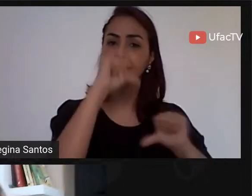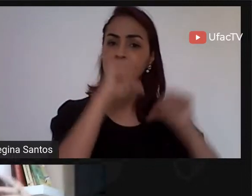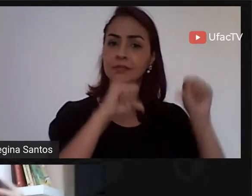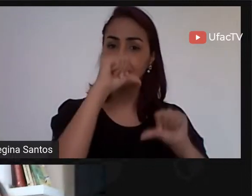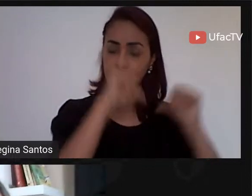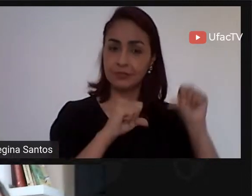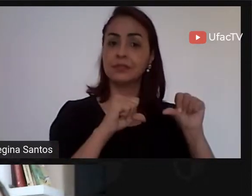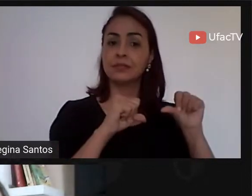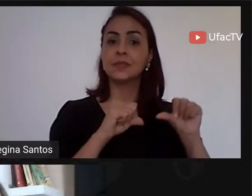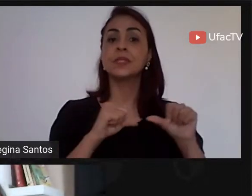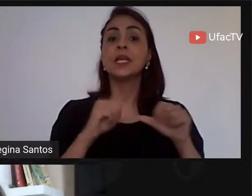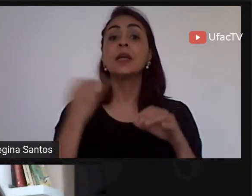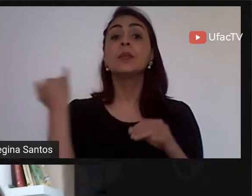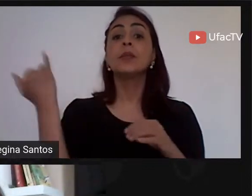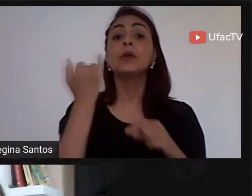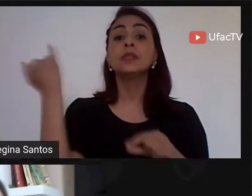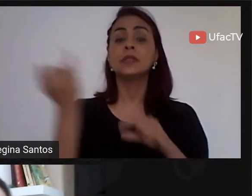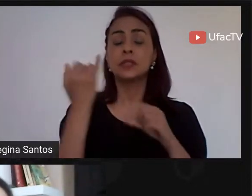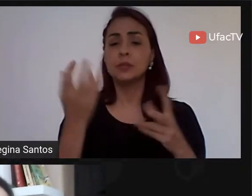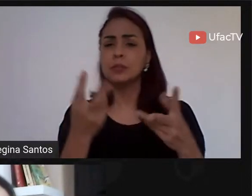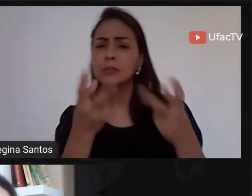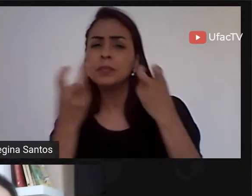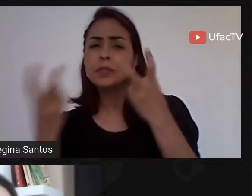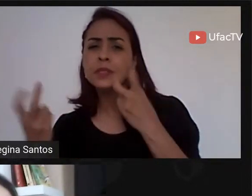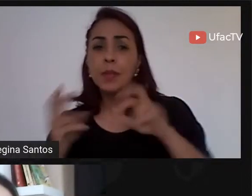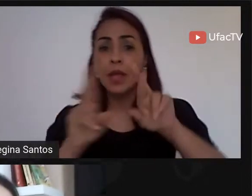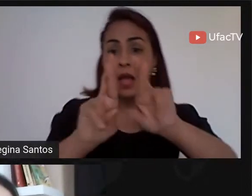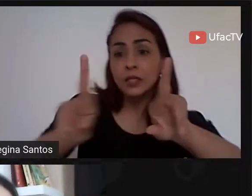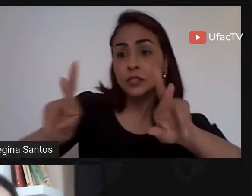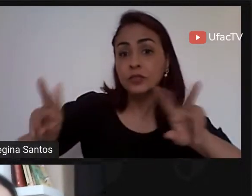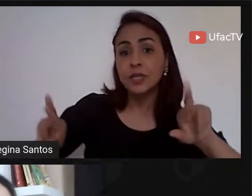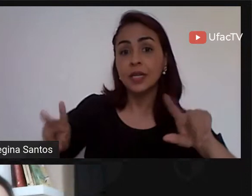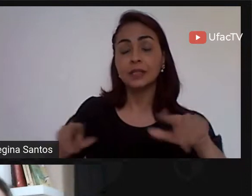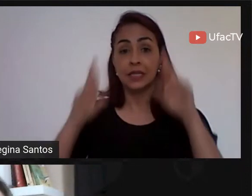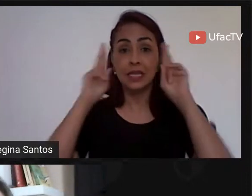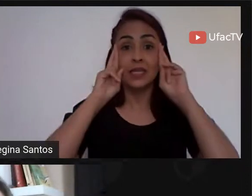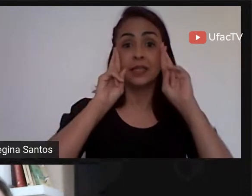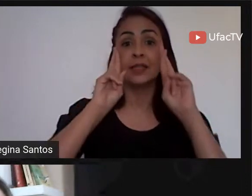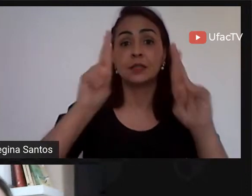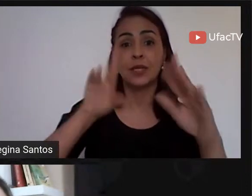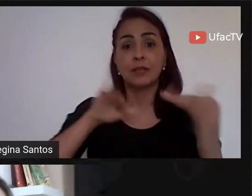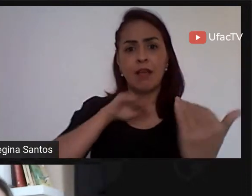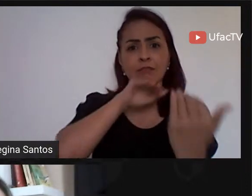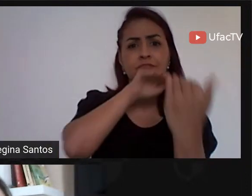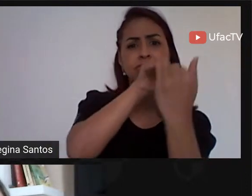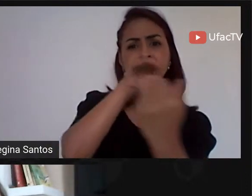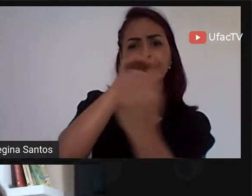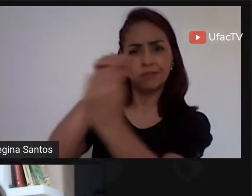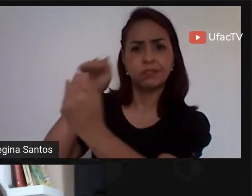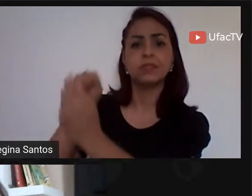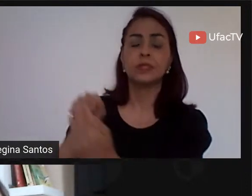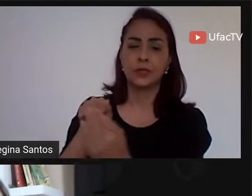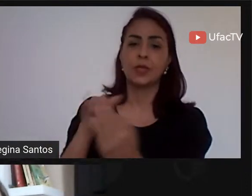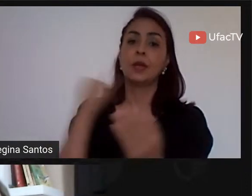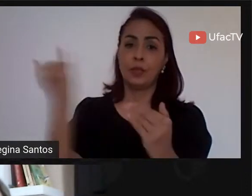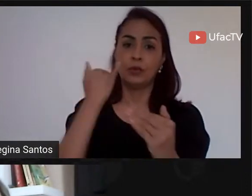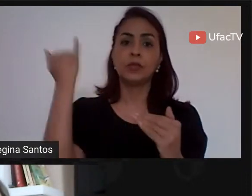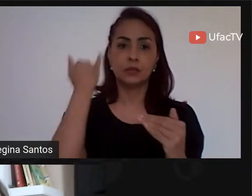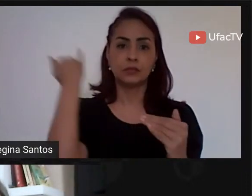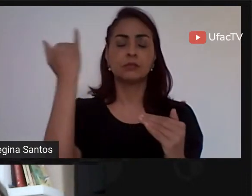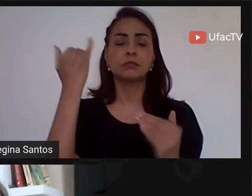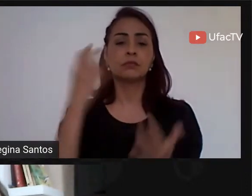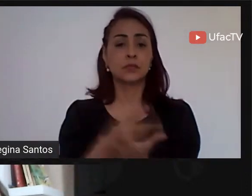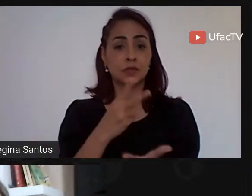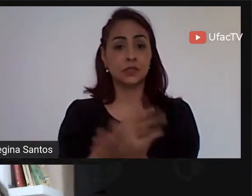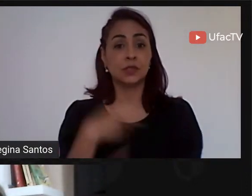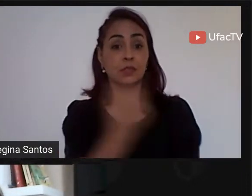de fato, com a diversidade, nós não temos como dar conta, né, desse contexto atual, nós vamos sempre pensar